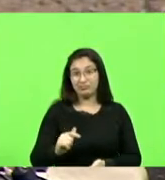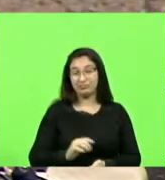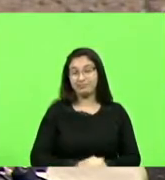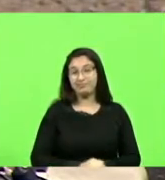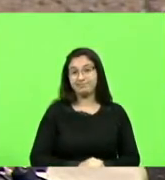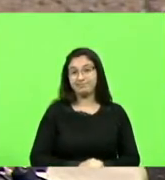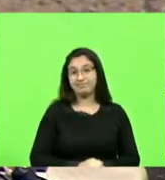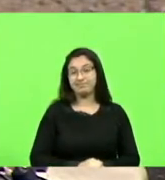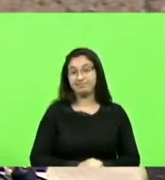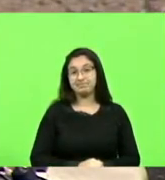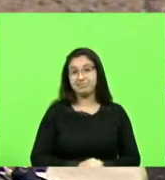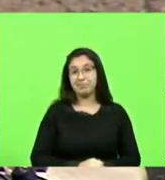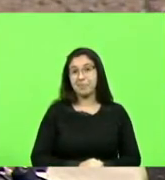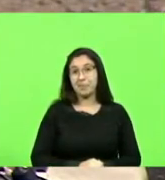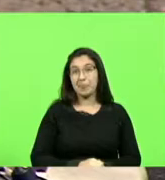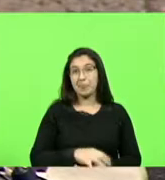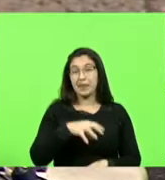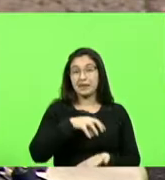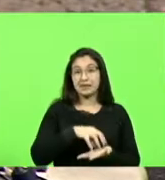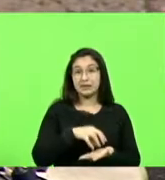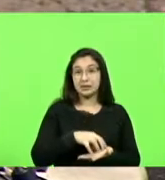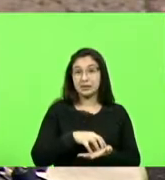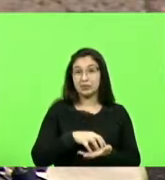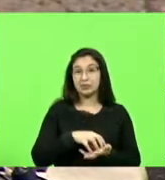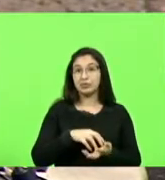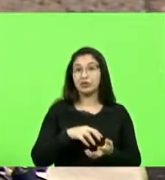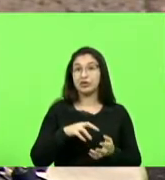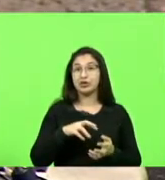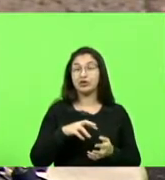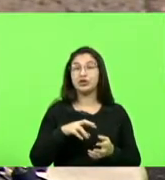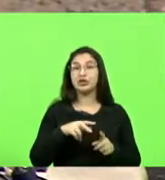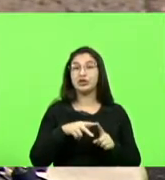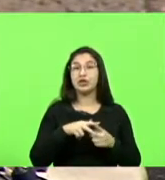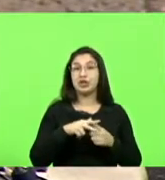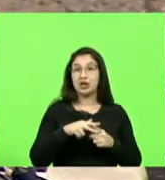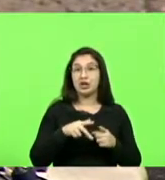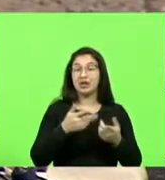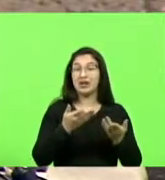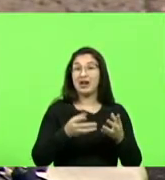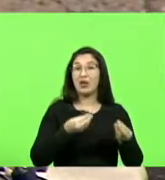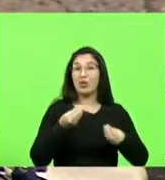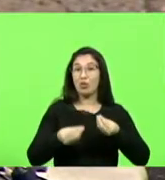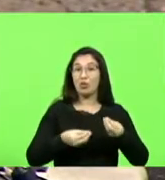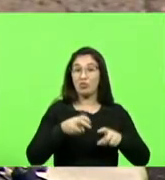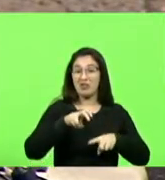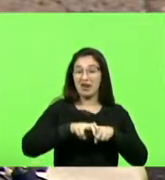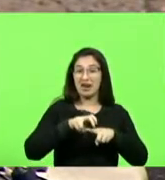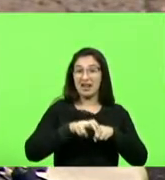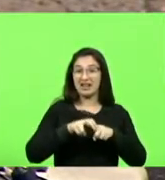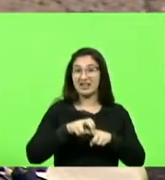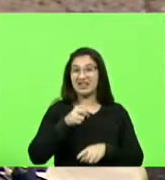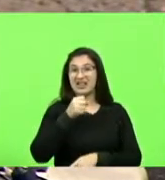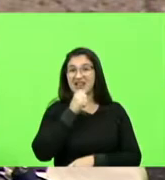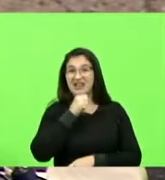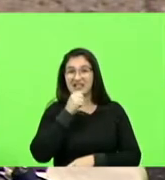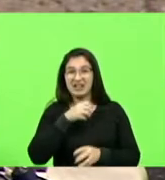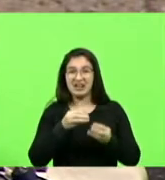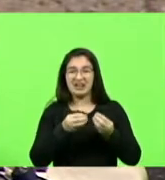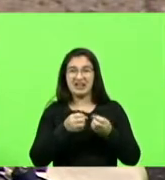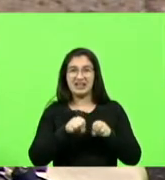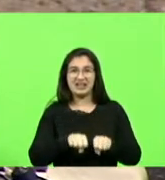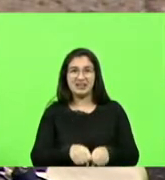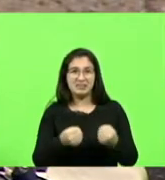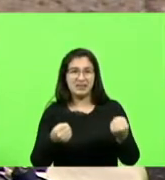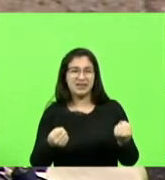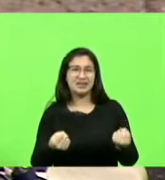Central de regulação com cadeiras velhas e quebradas. Não temos treinamento, atualização